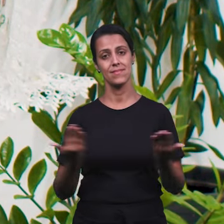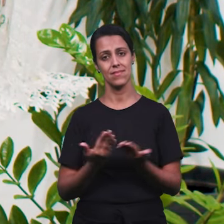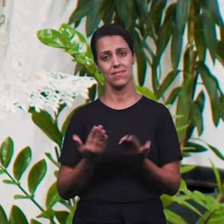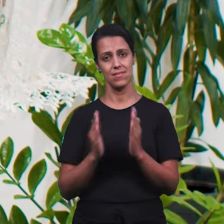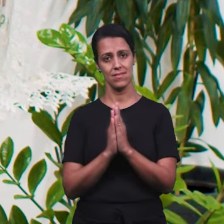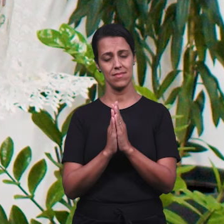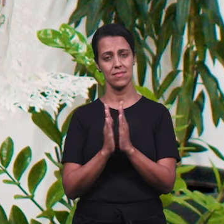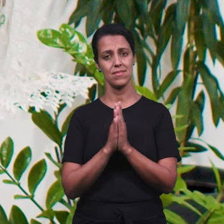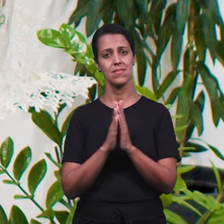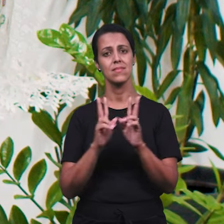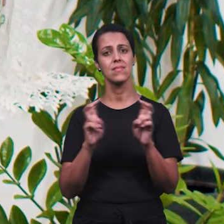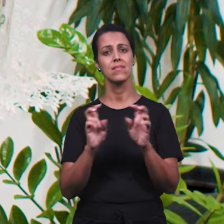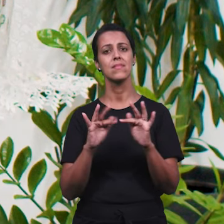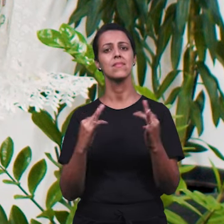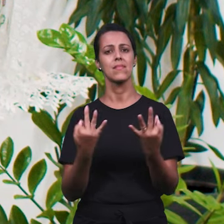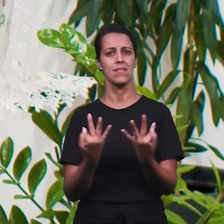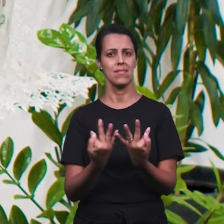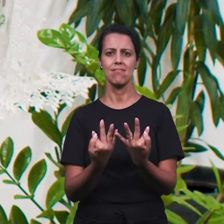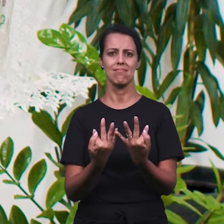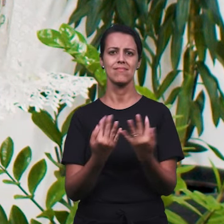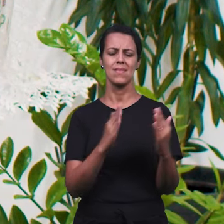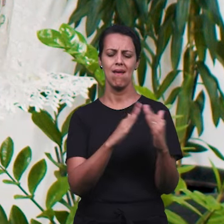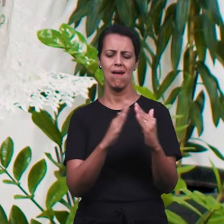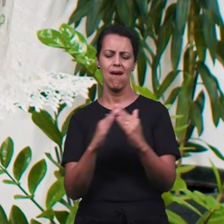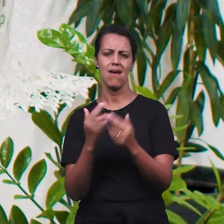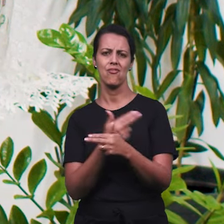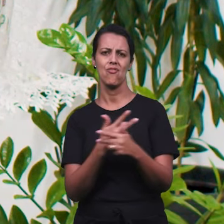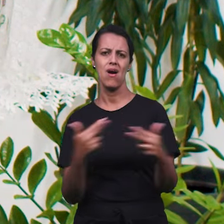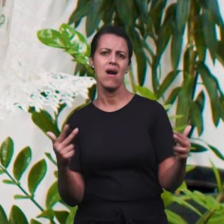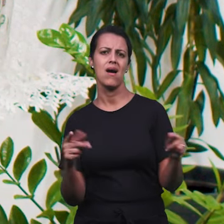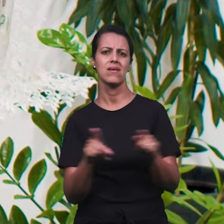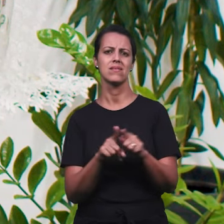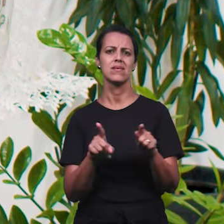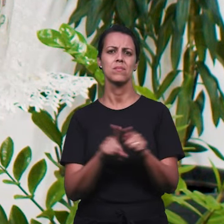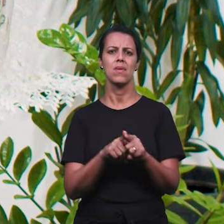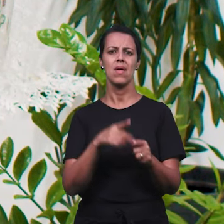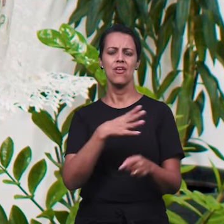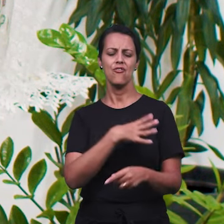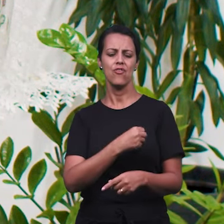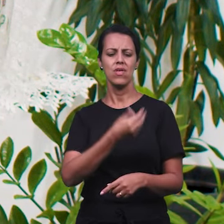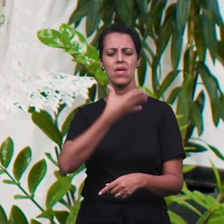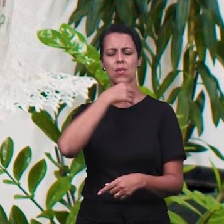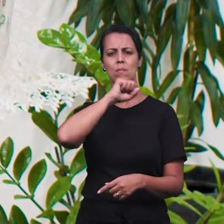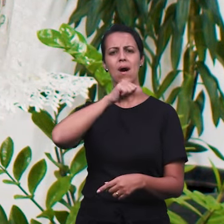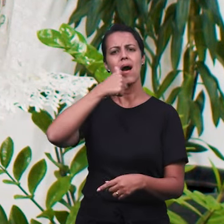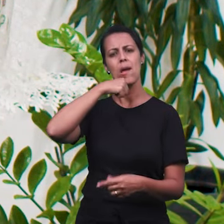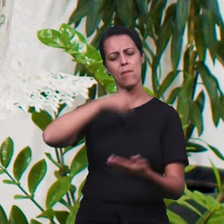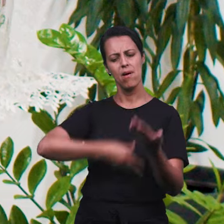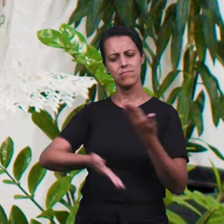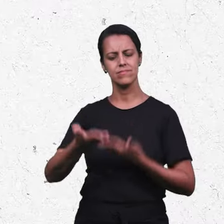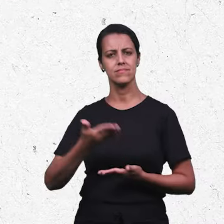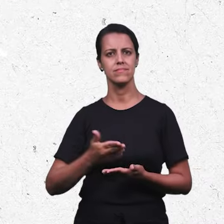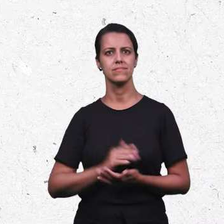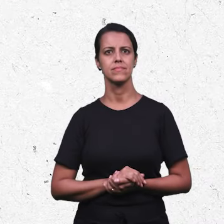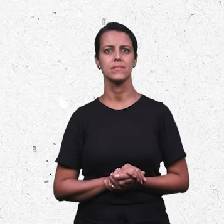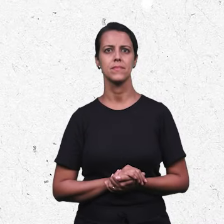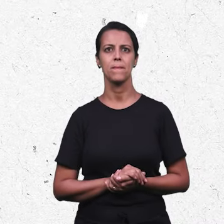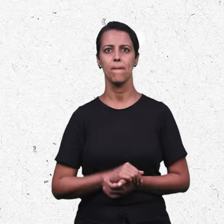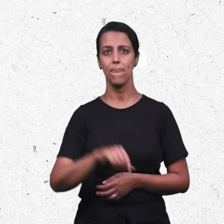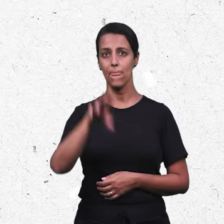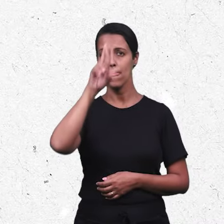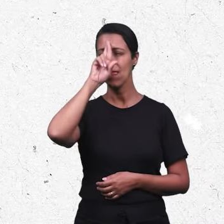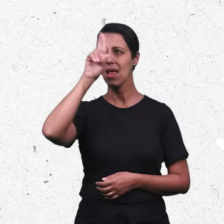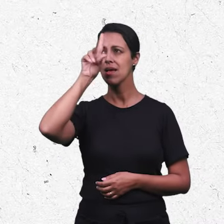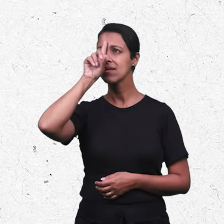interceder agora pelas famílias pelos lares pelos relacionamentos entre pais e filhos esposo e esposa ó Senhor